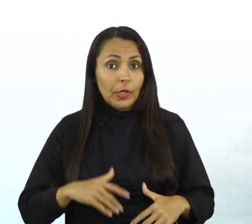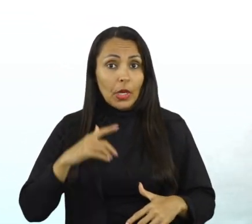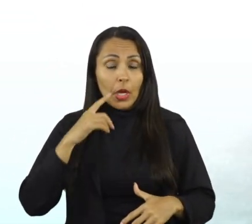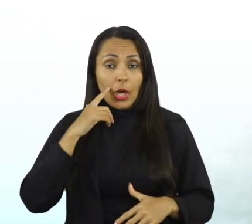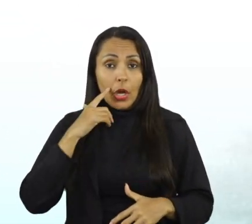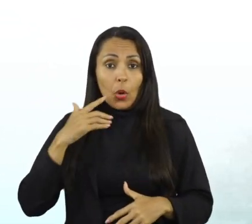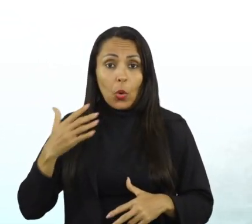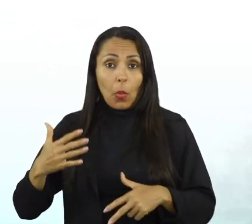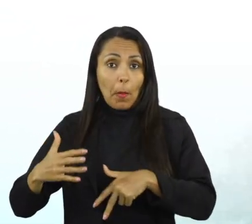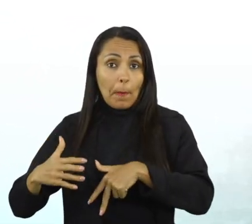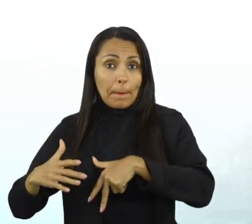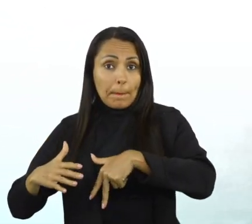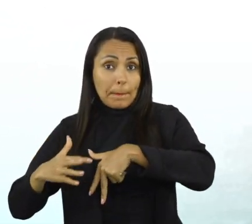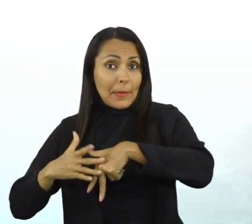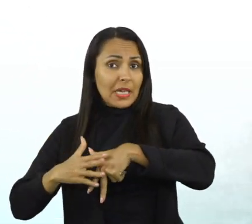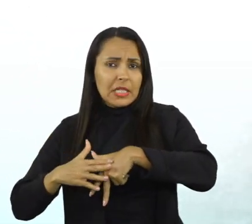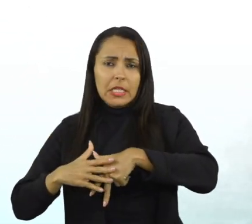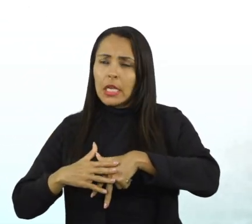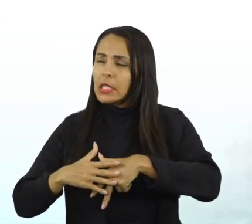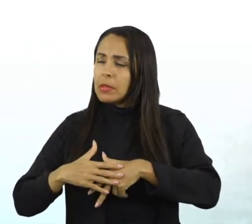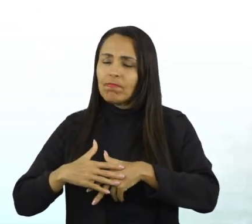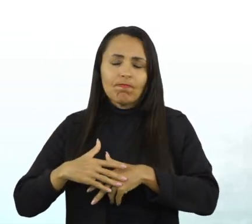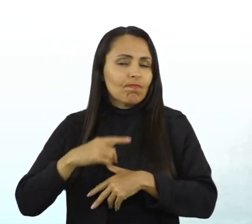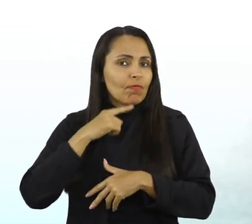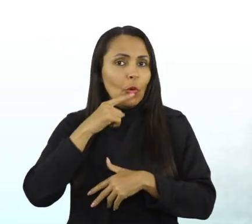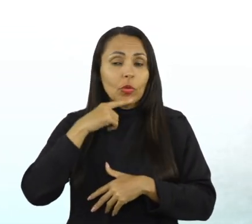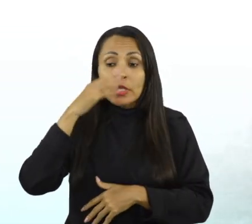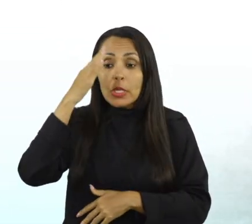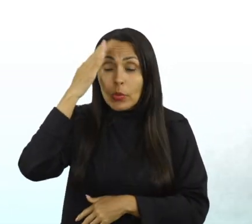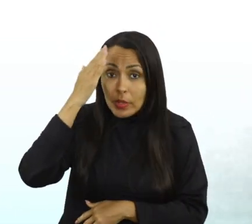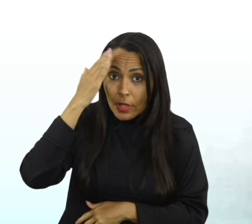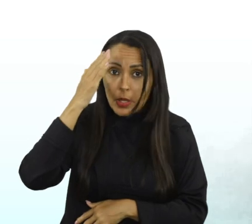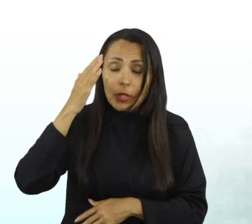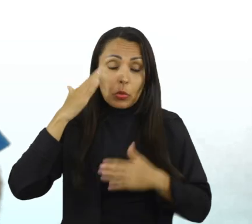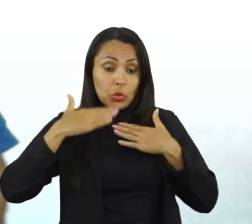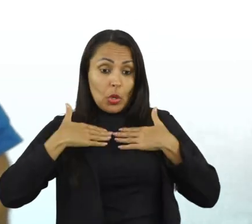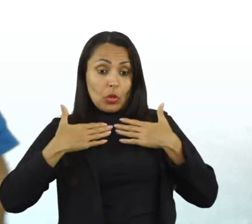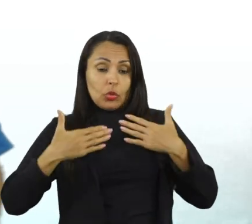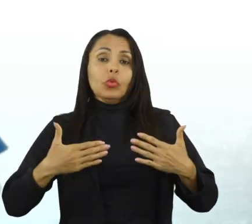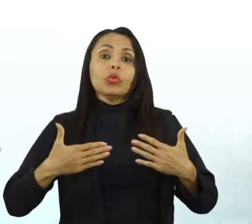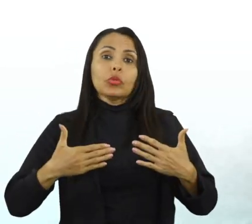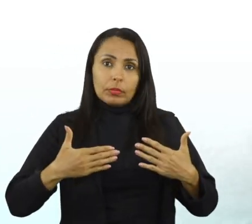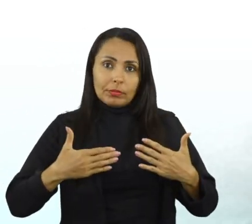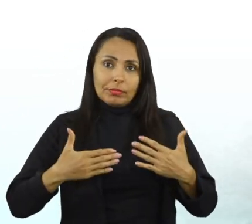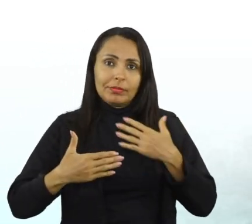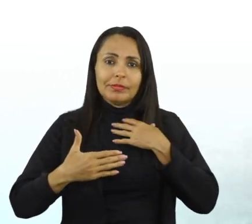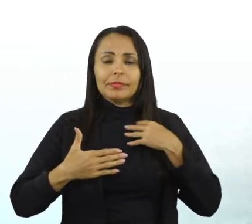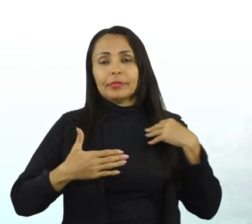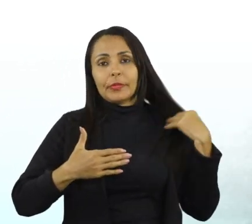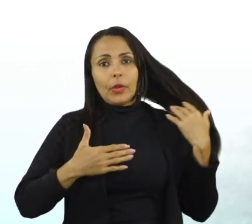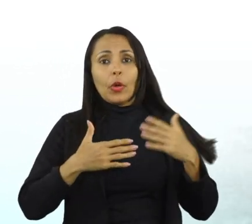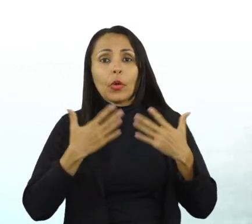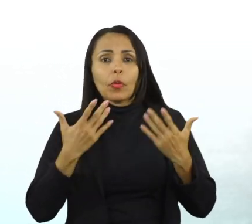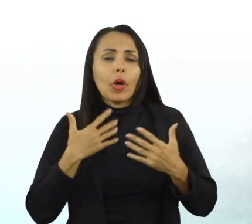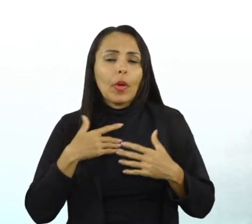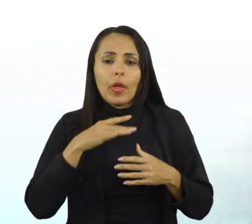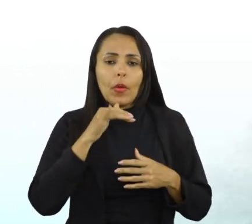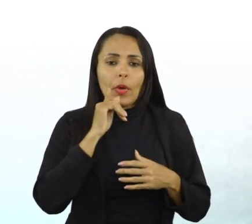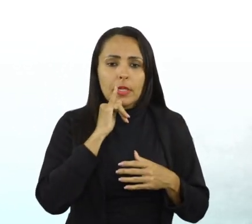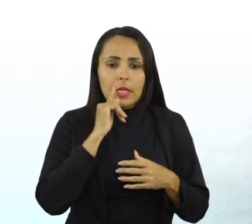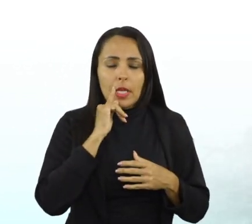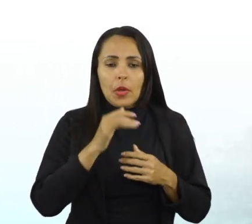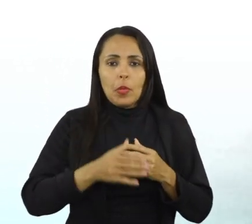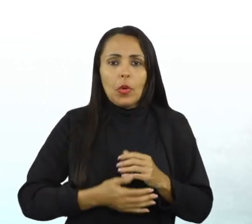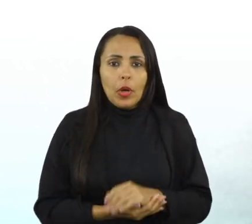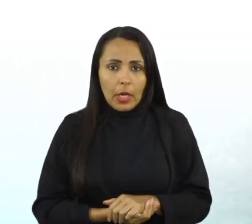o interlocutor, o paciente, não conseguiu entender. Na verdade, ele se assustou. Certo? Então, que exemplo é esse aí?